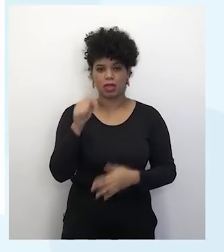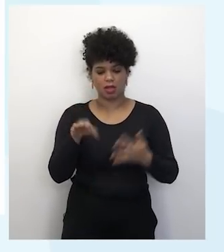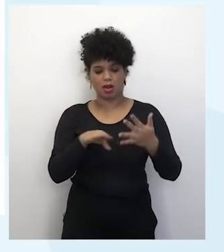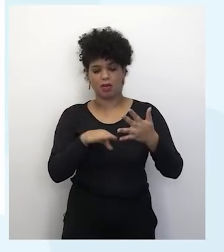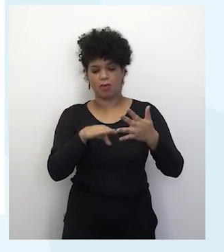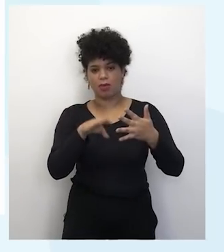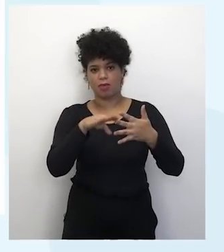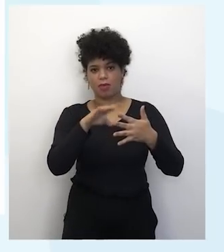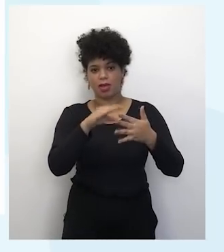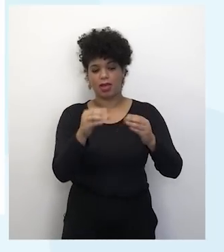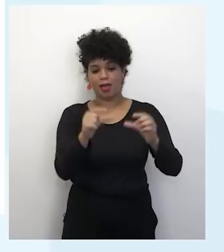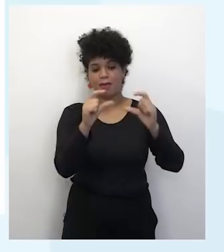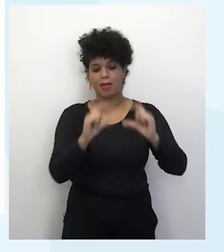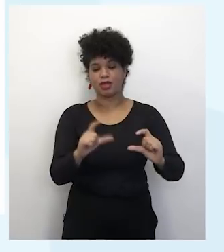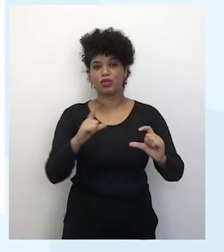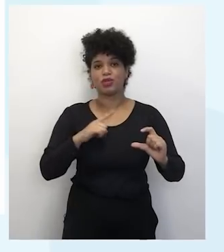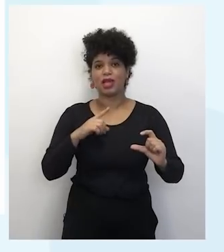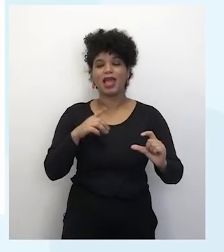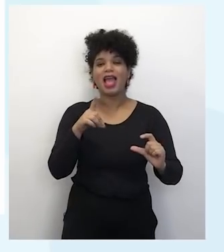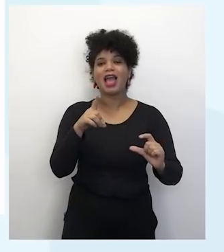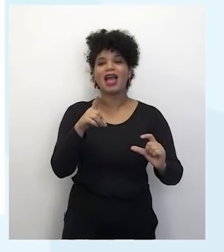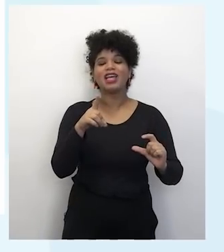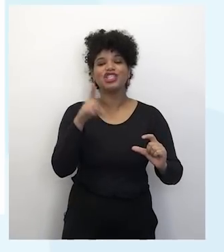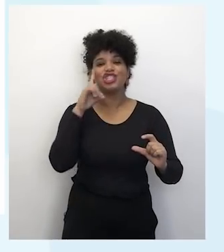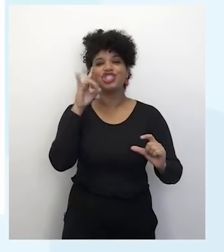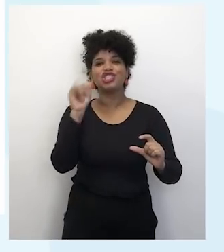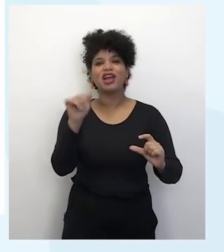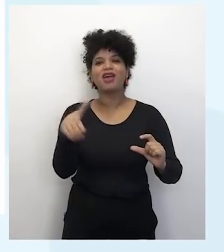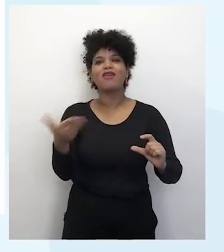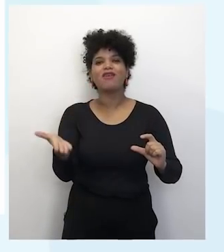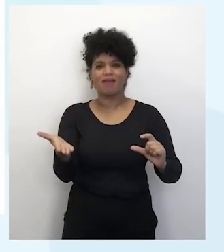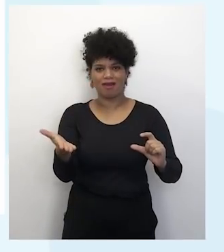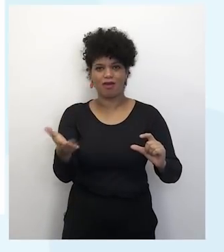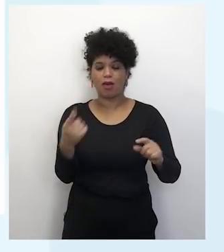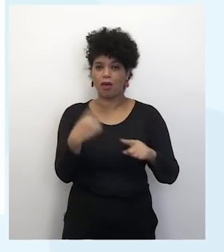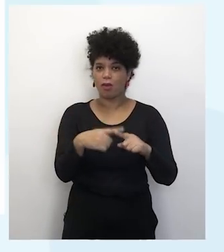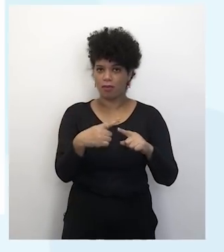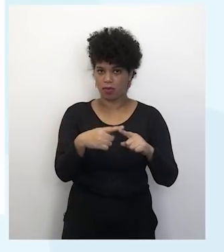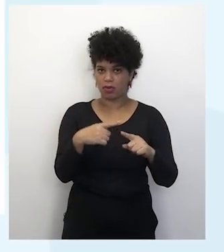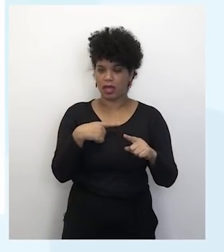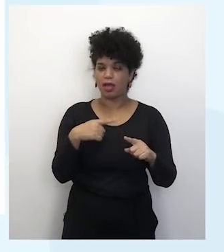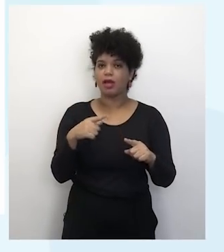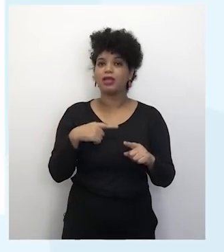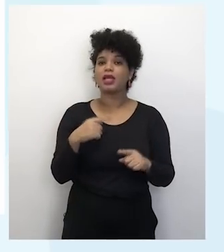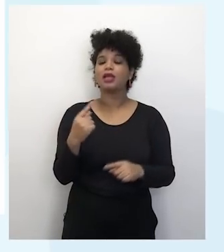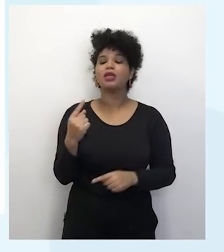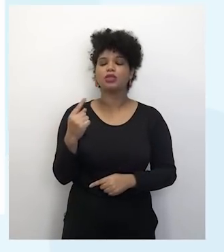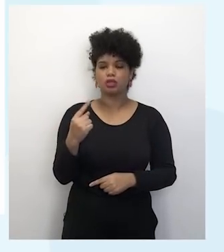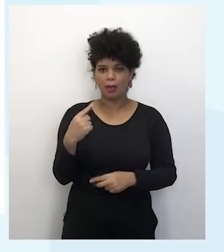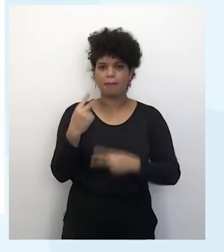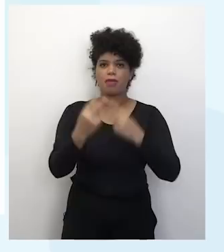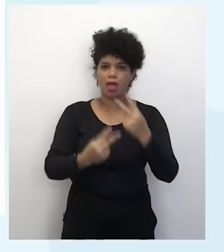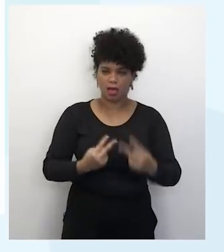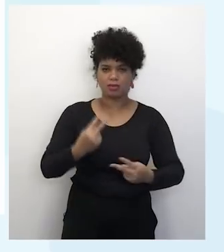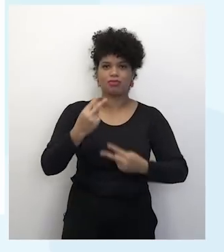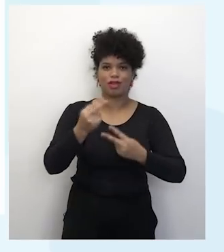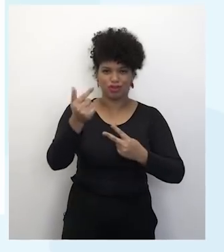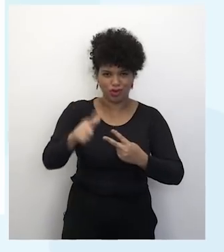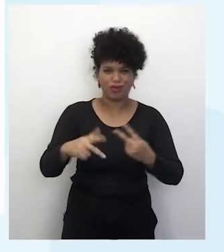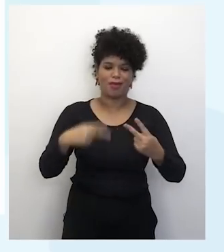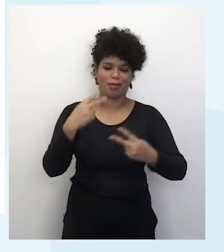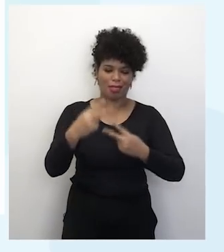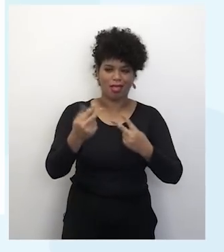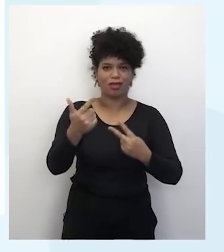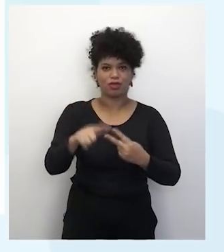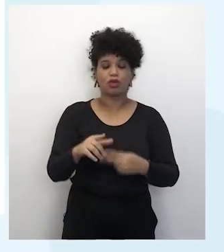embaixo tem a data. Lembram que eu falei para vocês que esse preenchimento ocorre todo bimestre? Então, ele fez o preenchimento